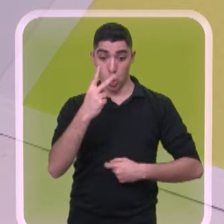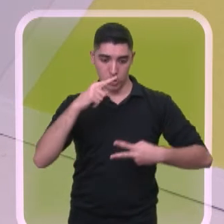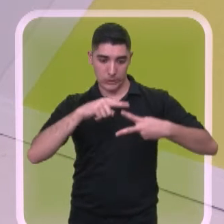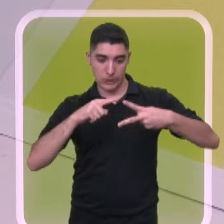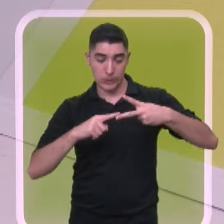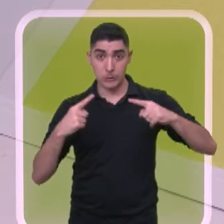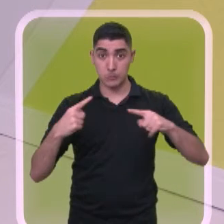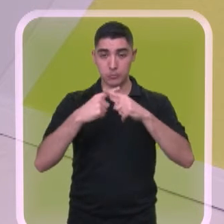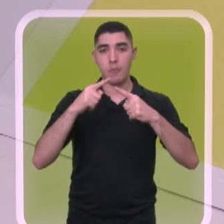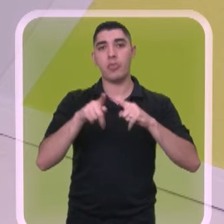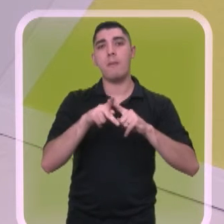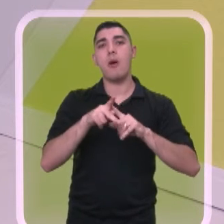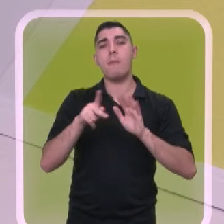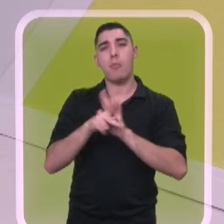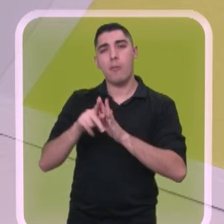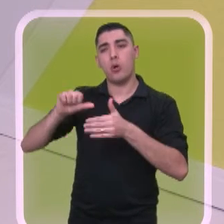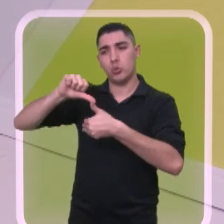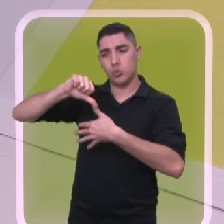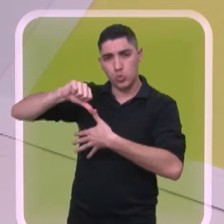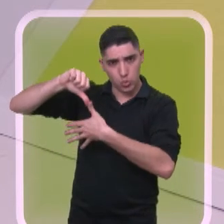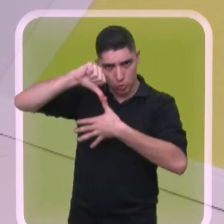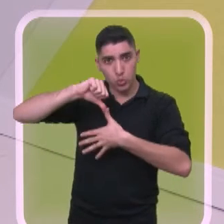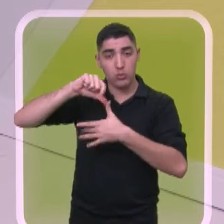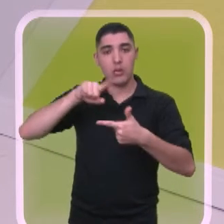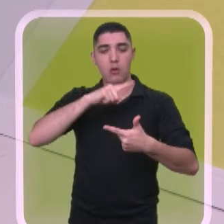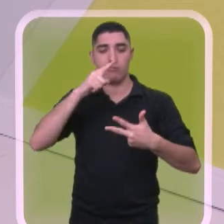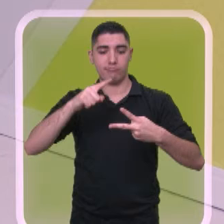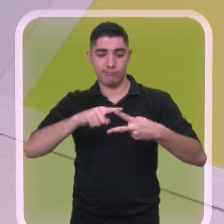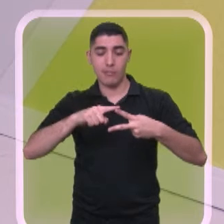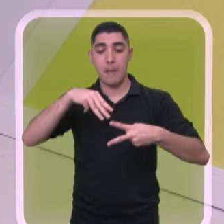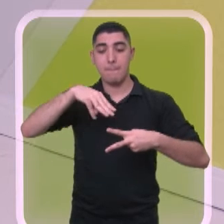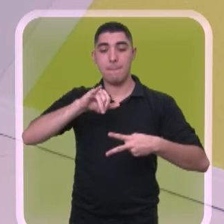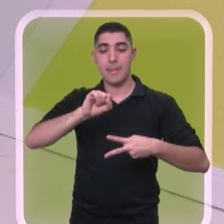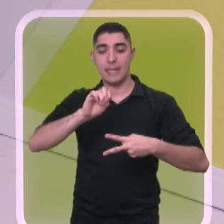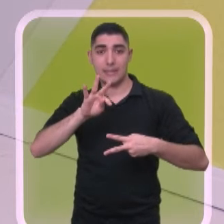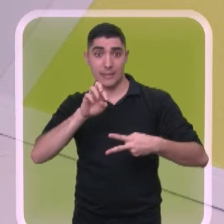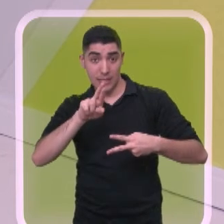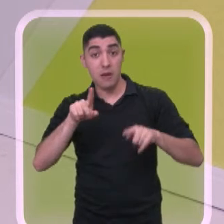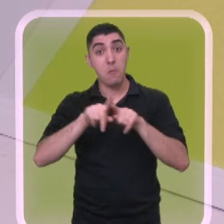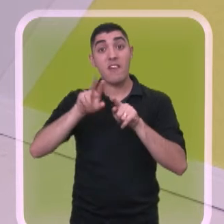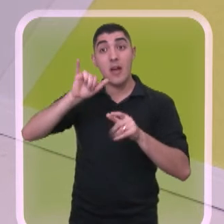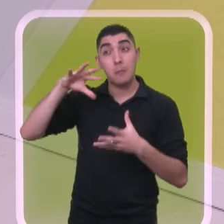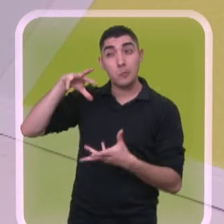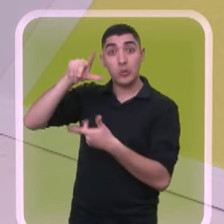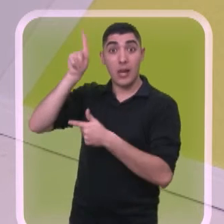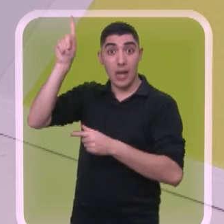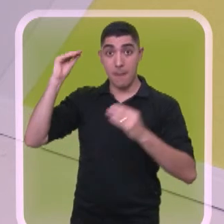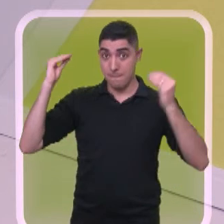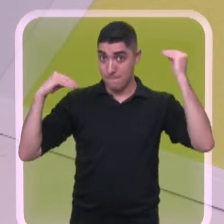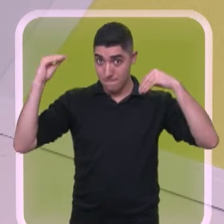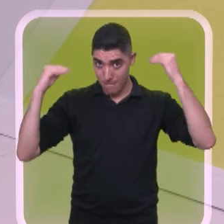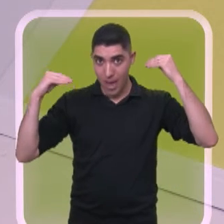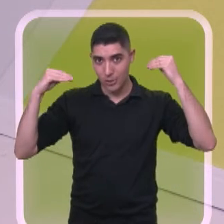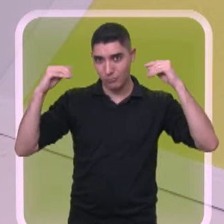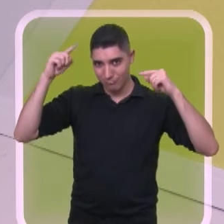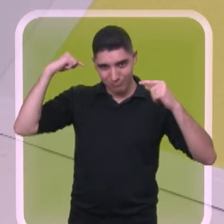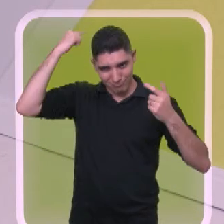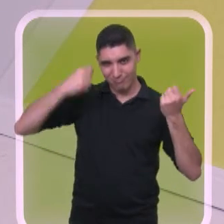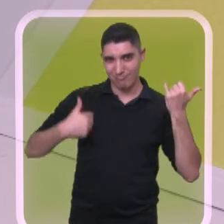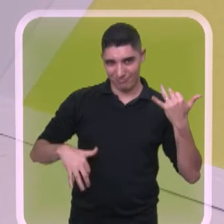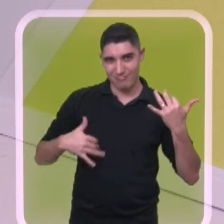Mr. Olímpia e o Sul-Americano, além de buscar uma vaga para o Mundial do México, onde o Marco conhece muito bem. Ele foi